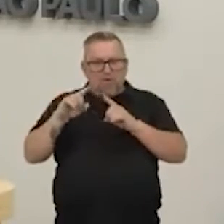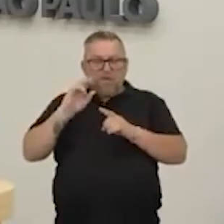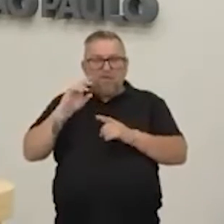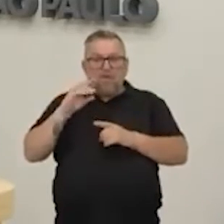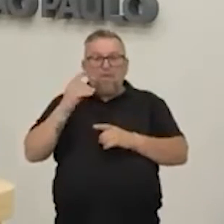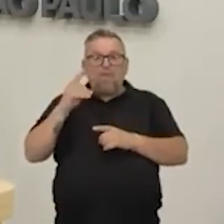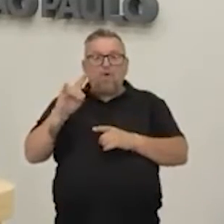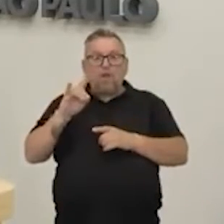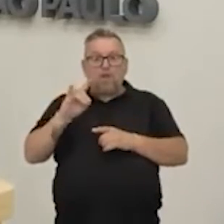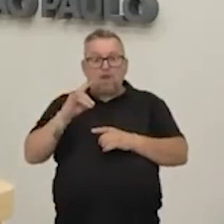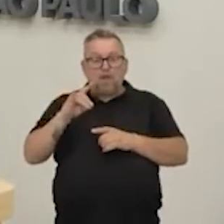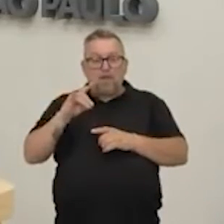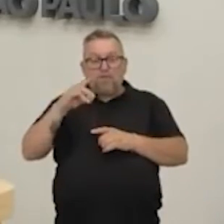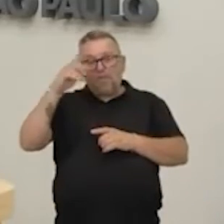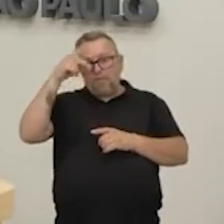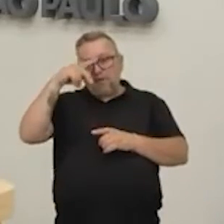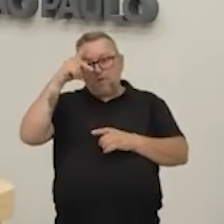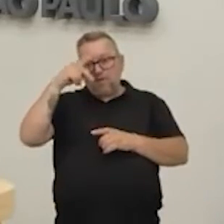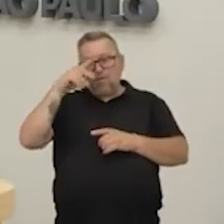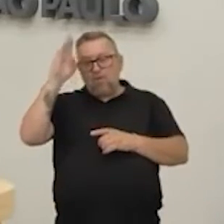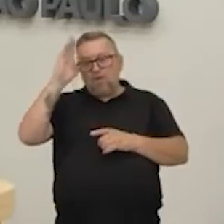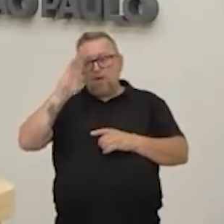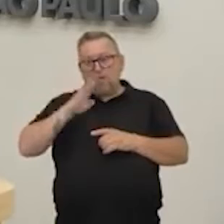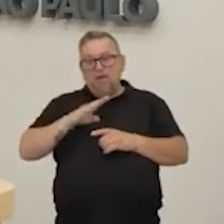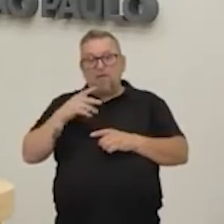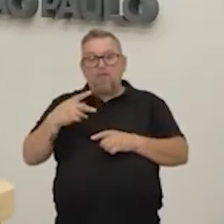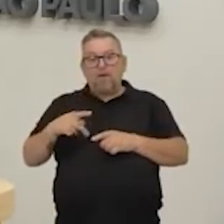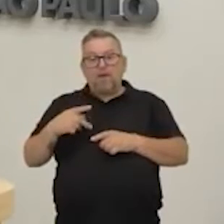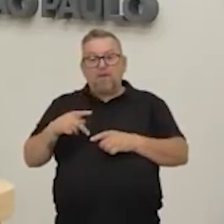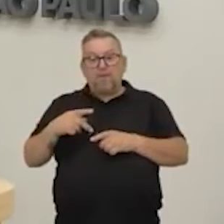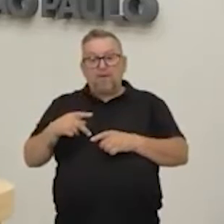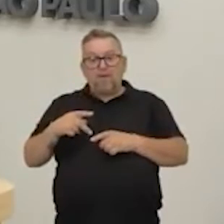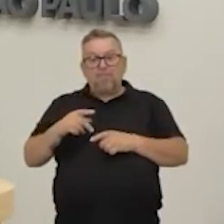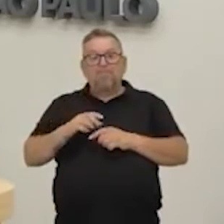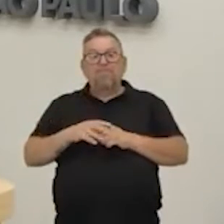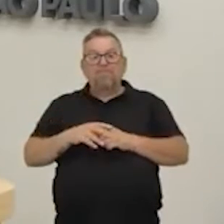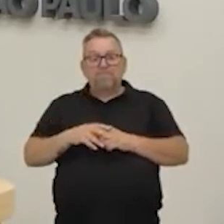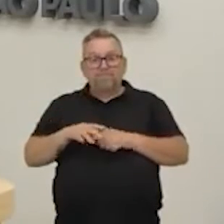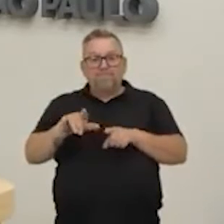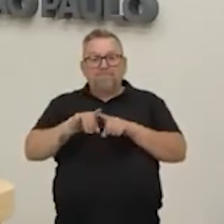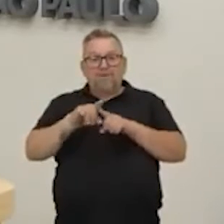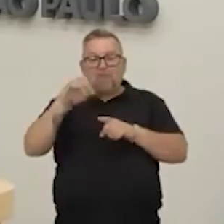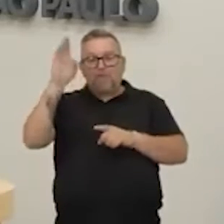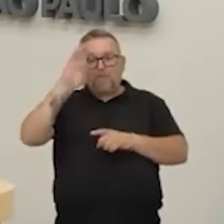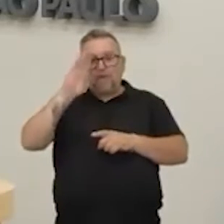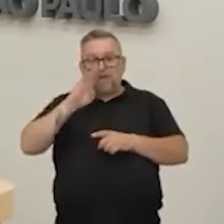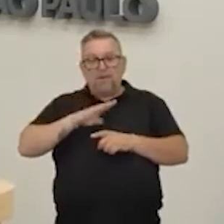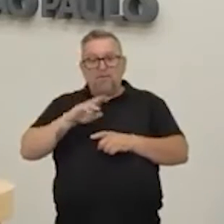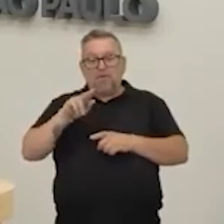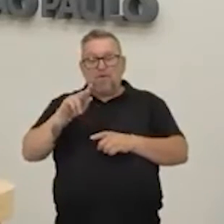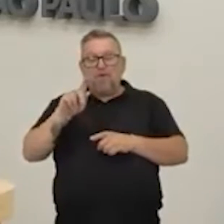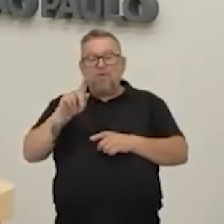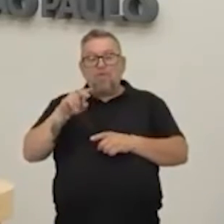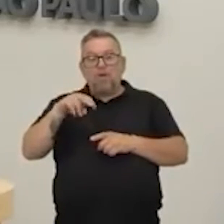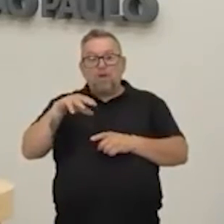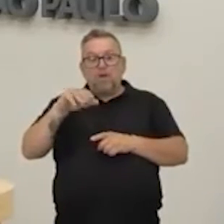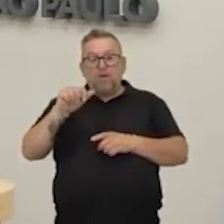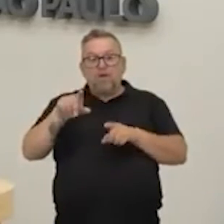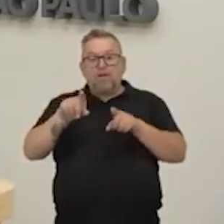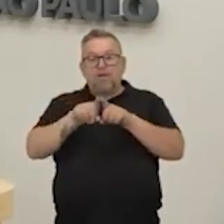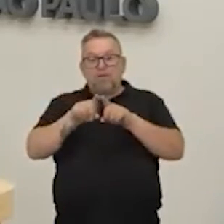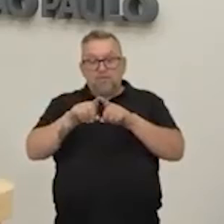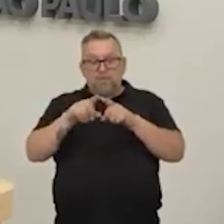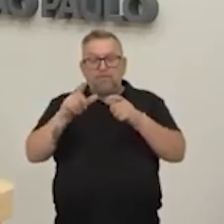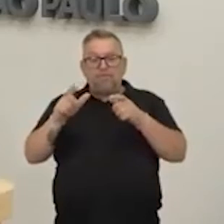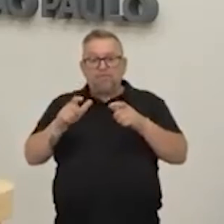e Peru, né, Brasil e Paraguai, com a Guerra do Paraguai que se teve, até o Brasil com a Guiana, né, com o problema de